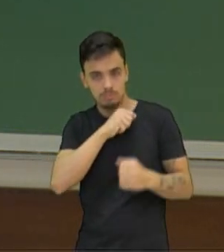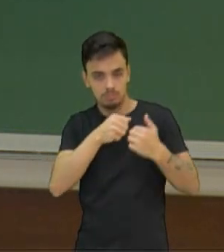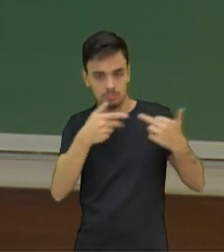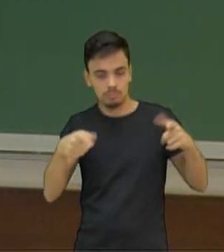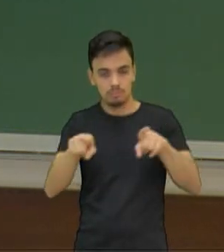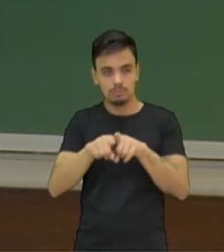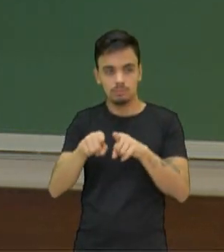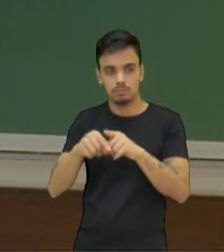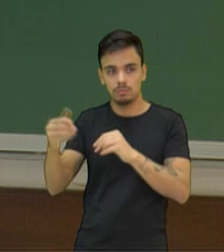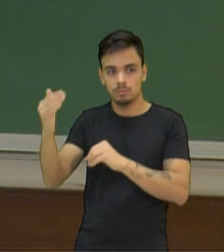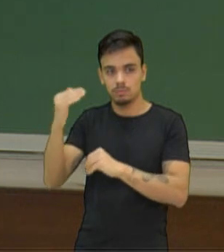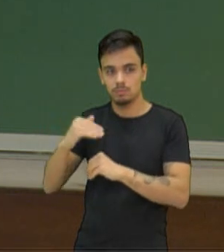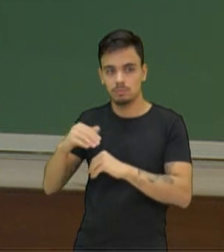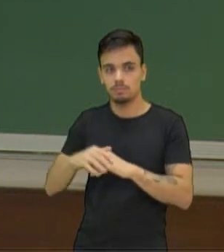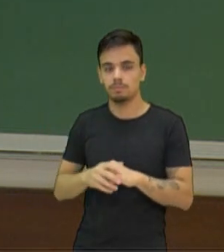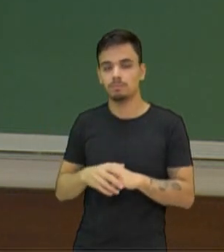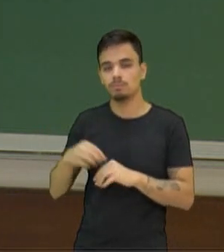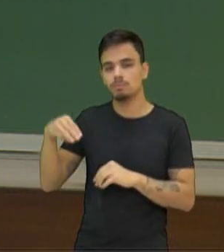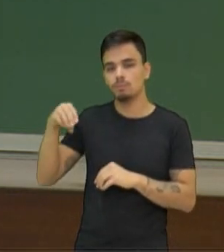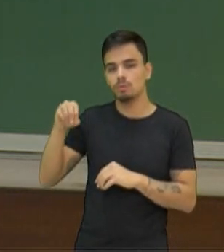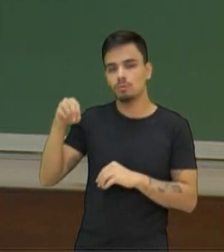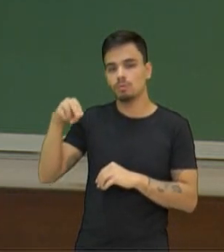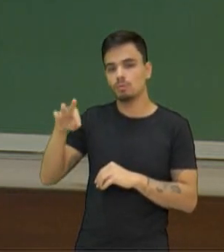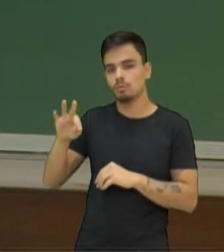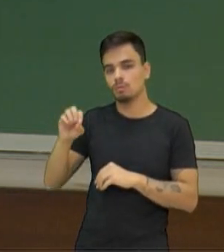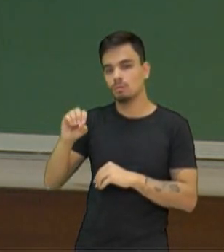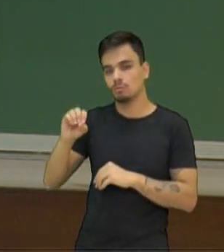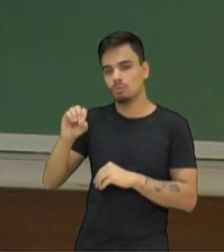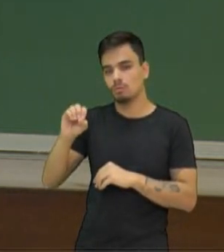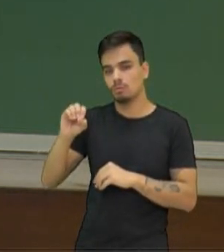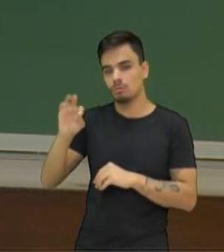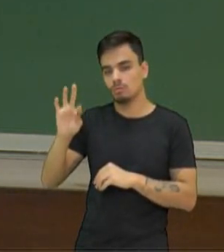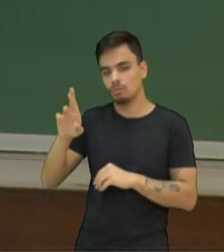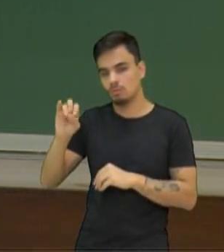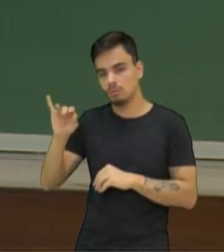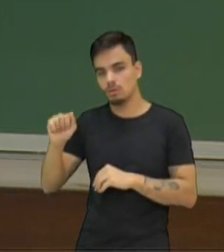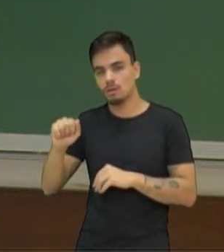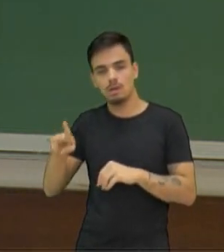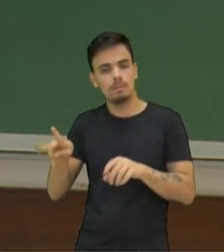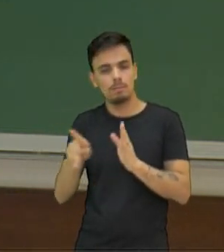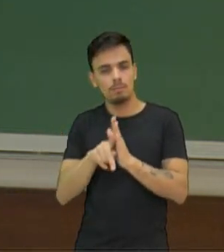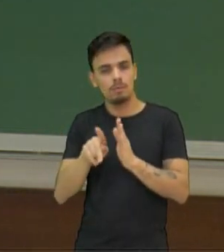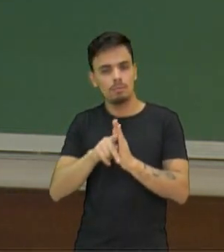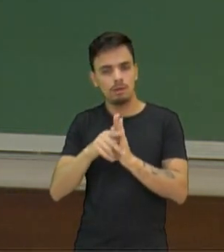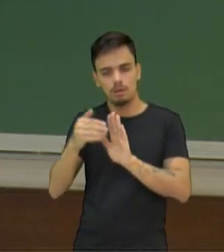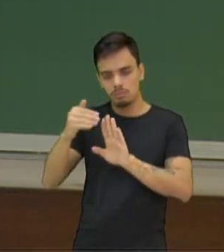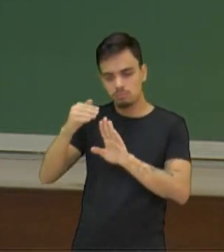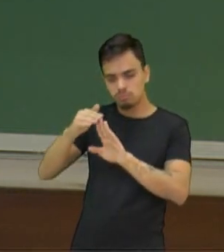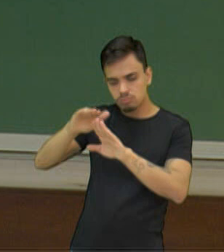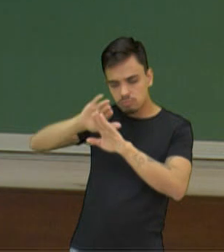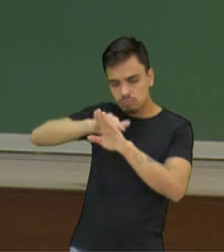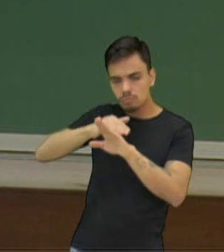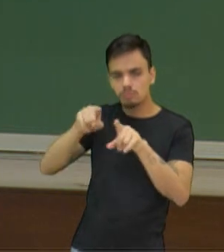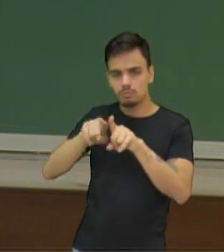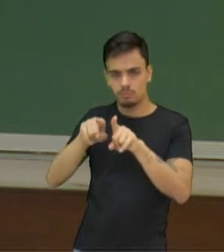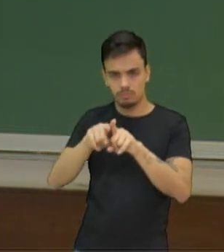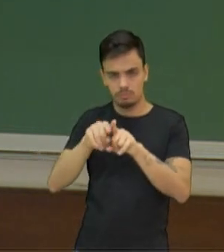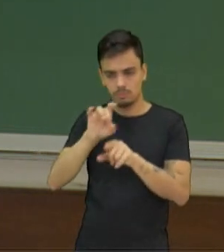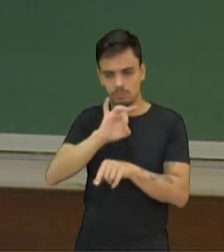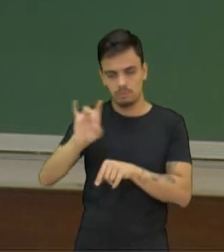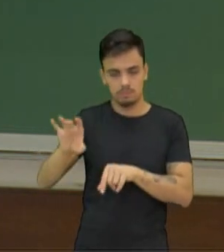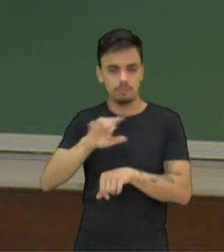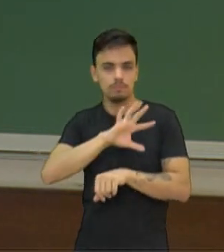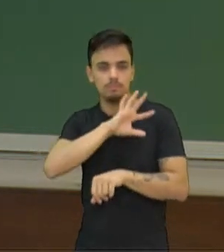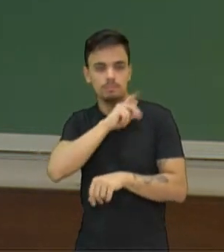o molde para a formação da coluna vertebral. Certo? Alguns animais não vão ter essa coluna vertebral, mas existe a notocorda ali. E